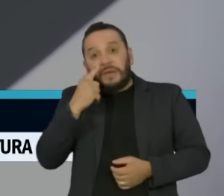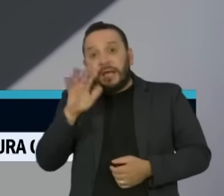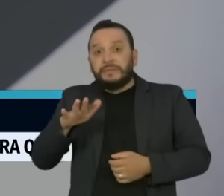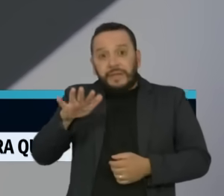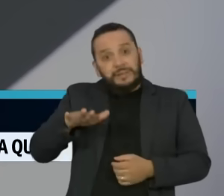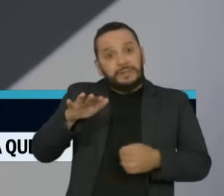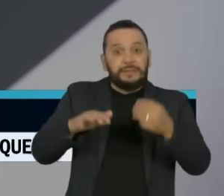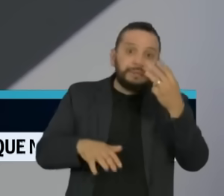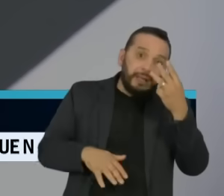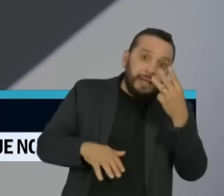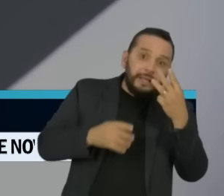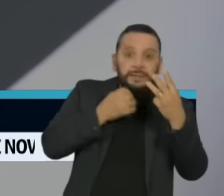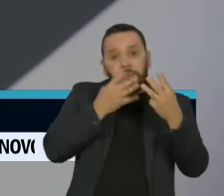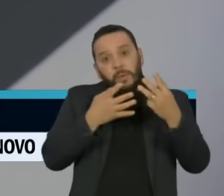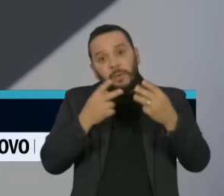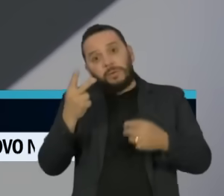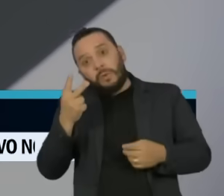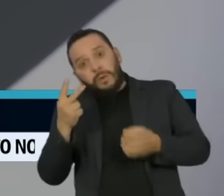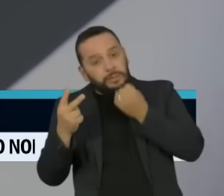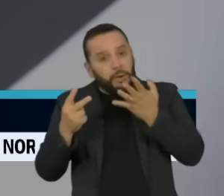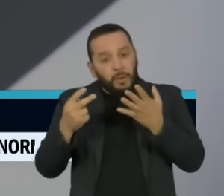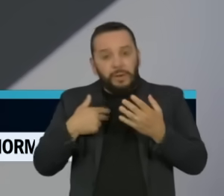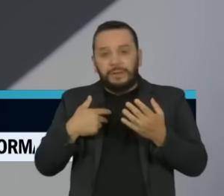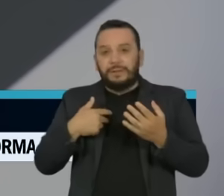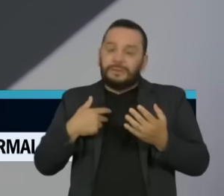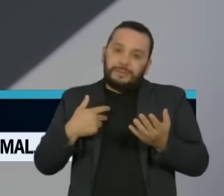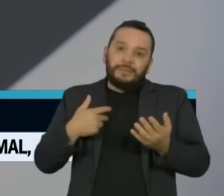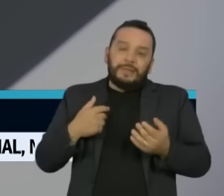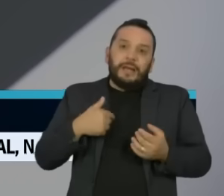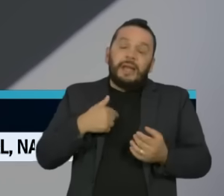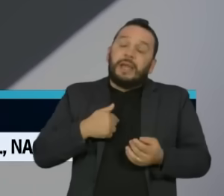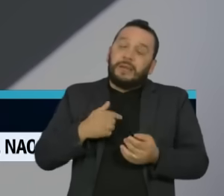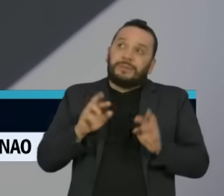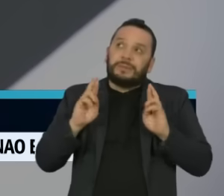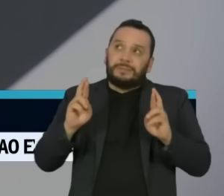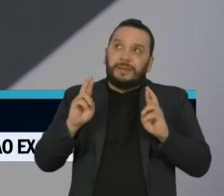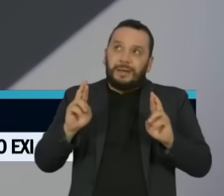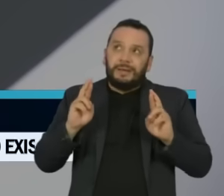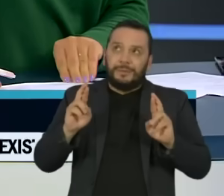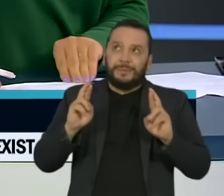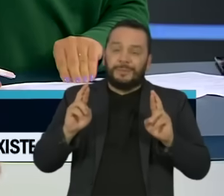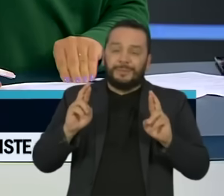outras. 5. E aí eu espero que algumas sejam efetivamente